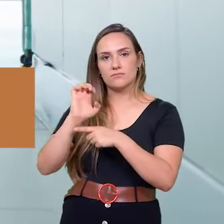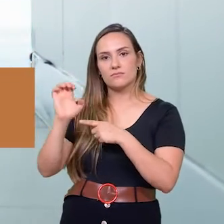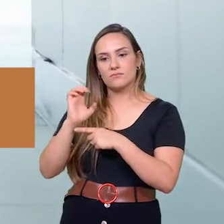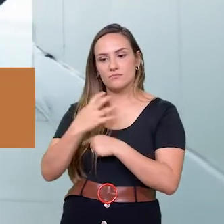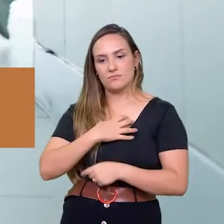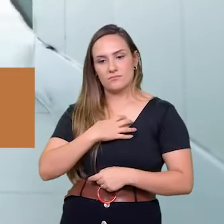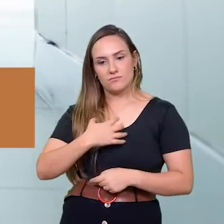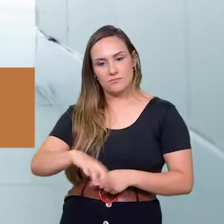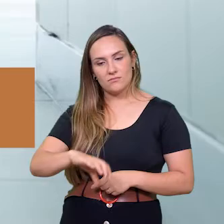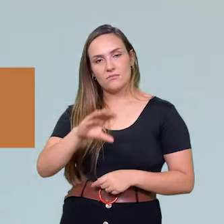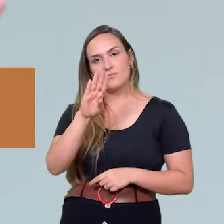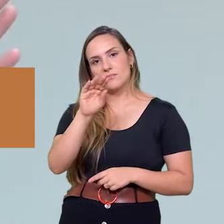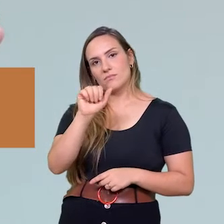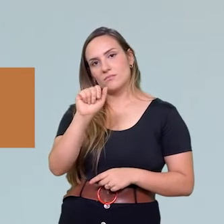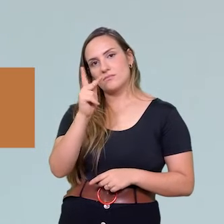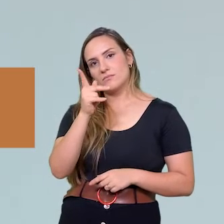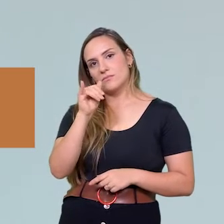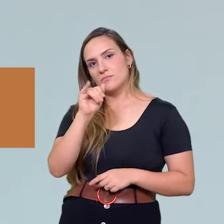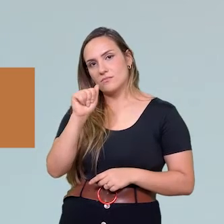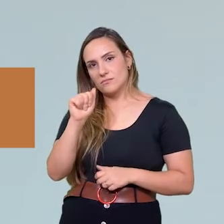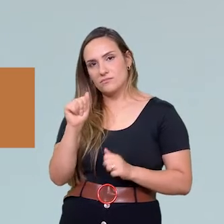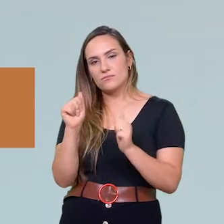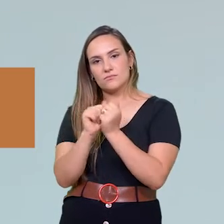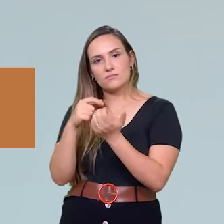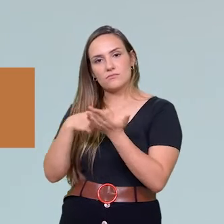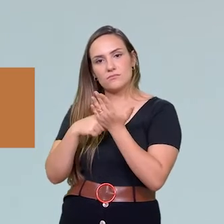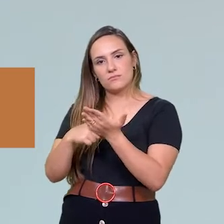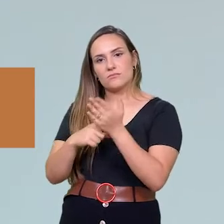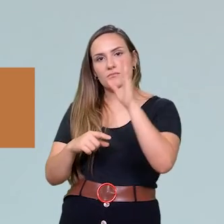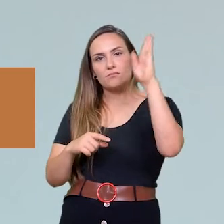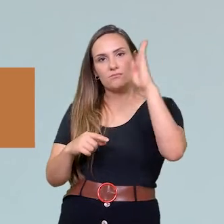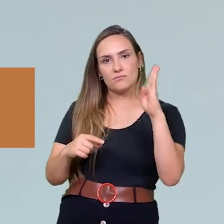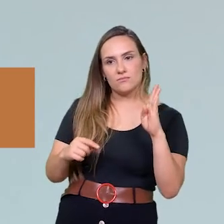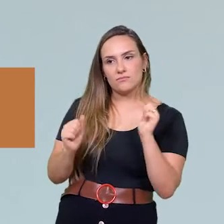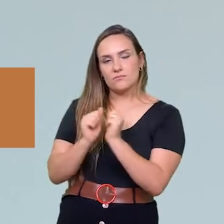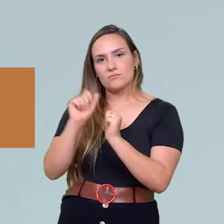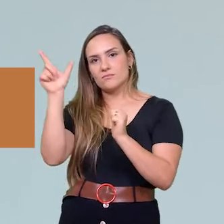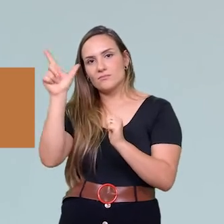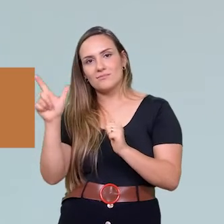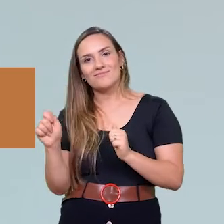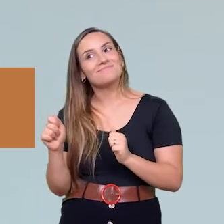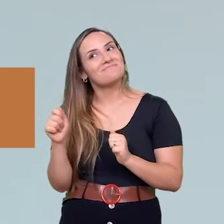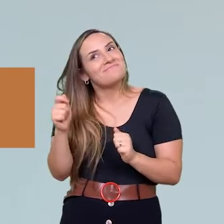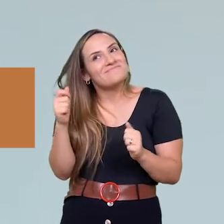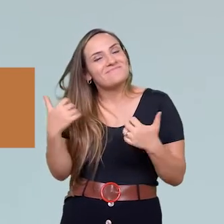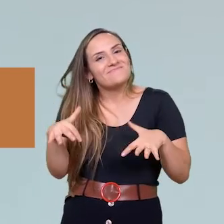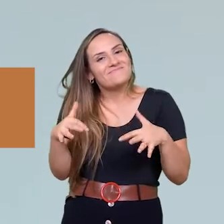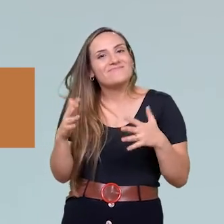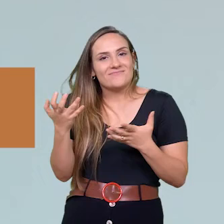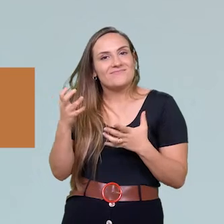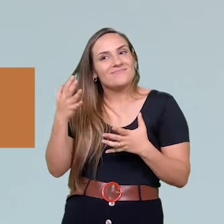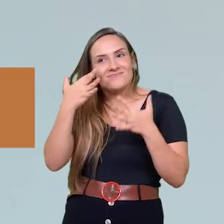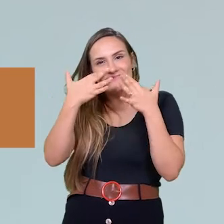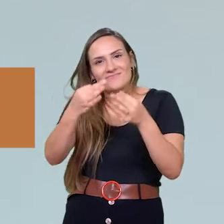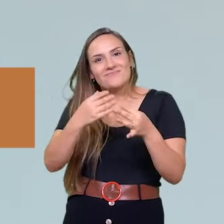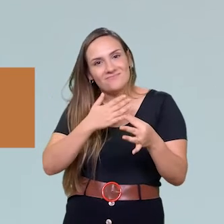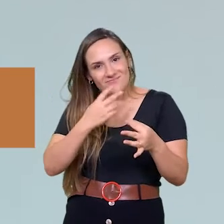viajar para a Bahia para um encontro Brasil-África, eu me lembro. Espero que ele esteja ouvindo.